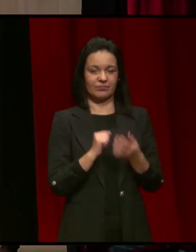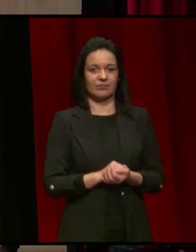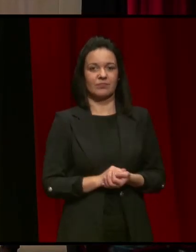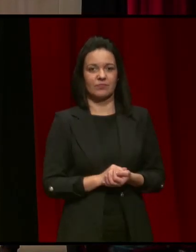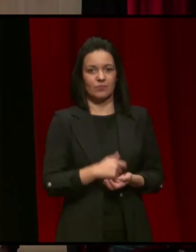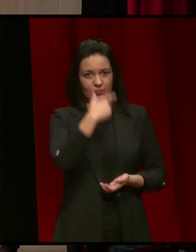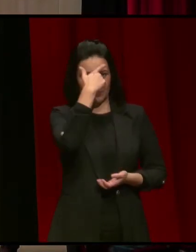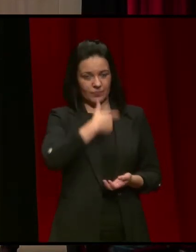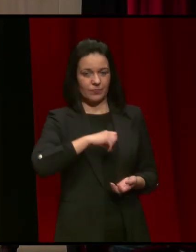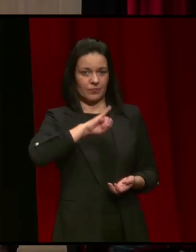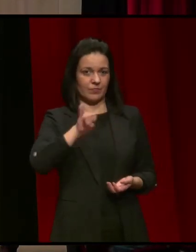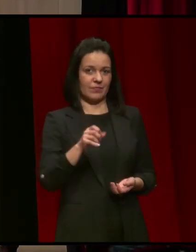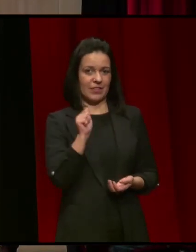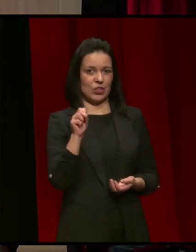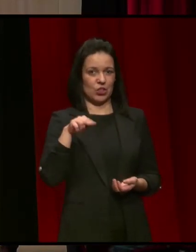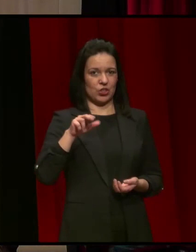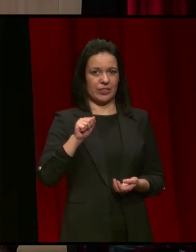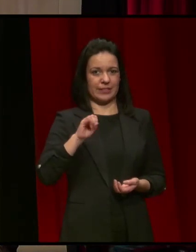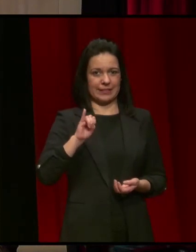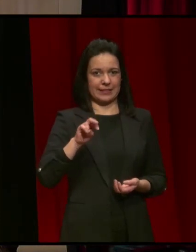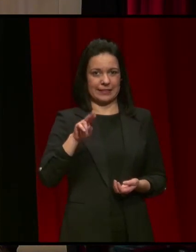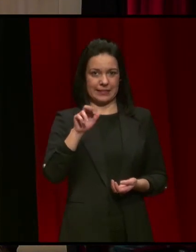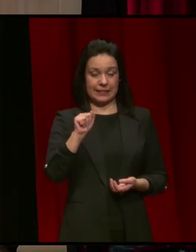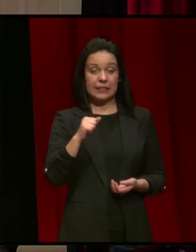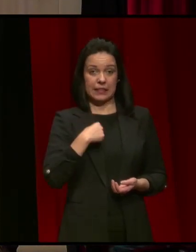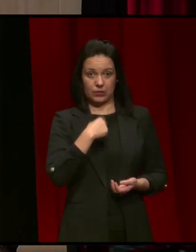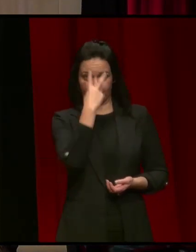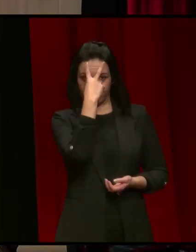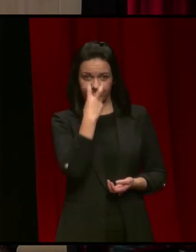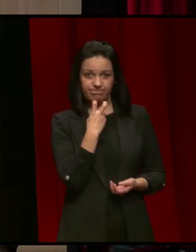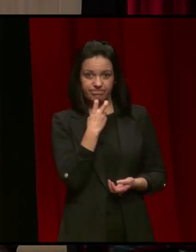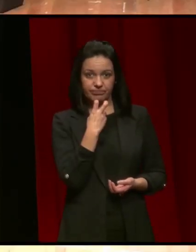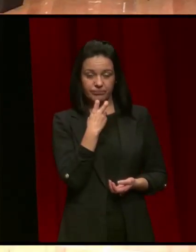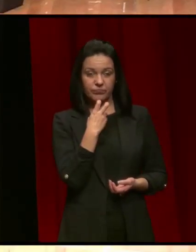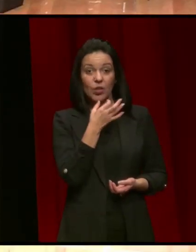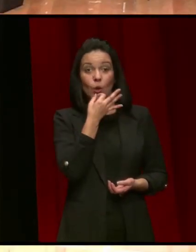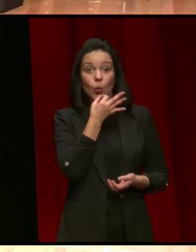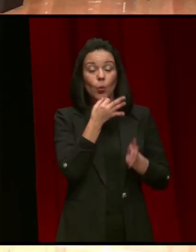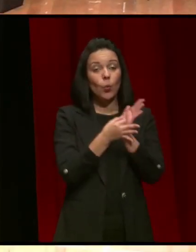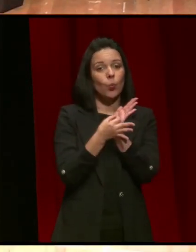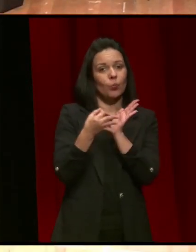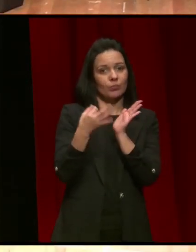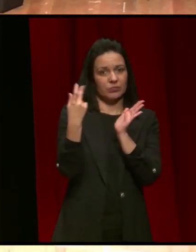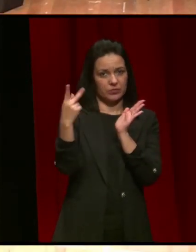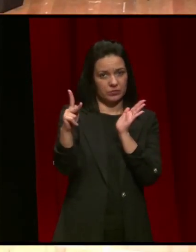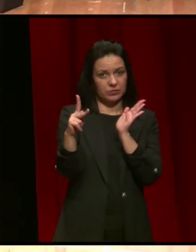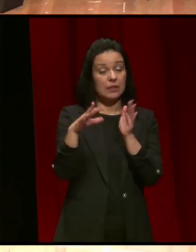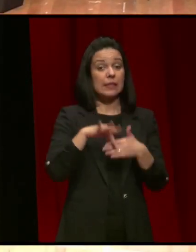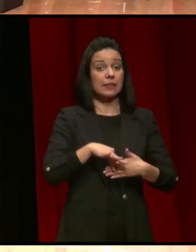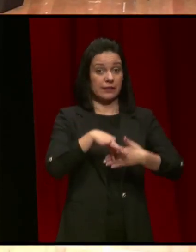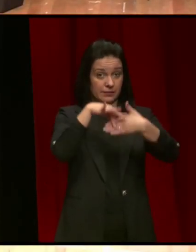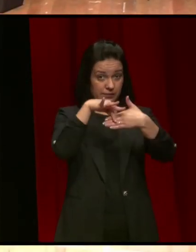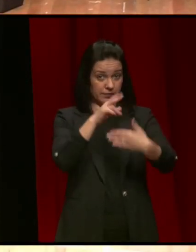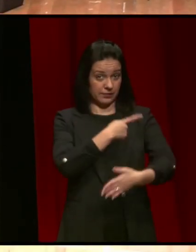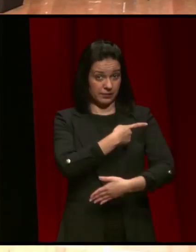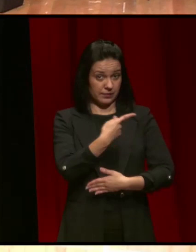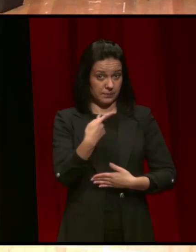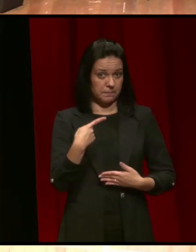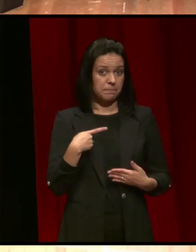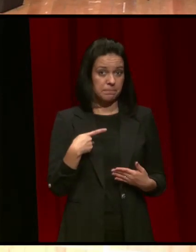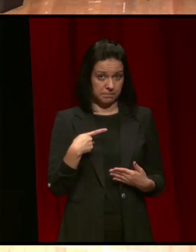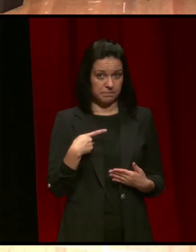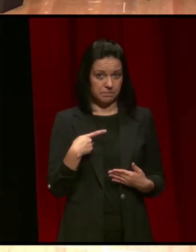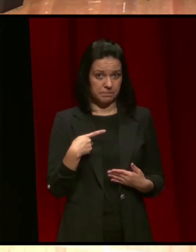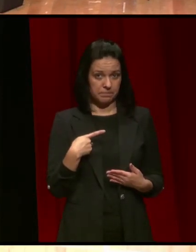sou a Janaína e também sou cega. Quero ouvir a sua opinião sobre líderes e pastores que